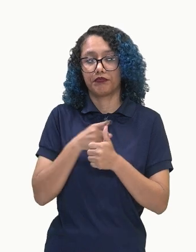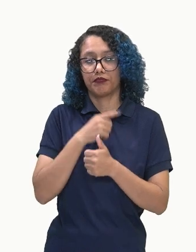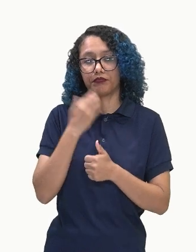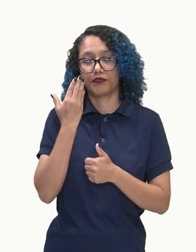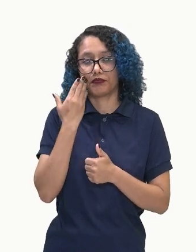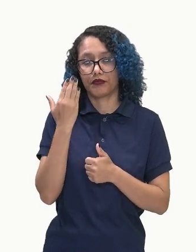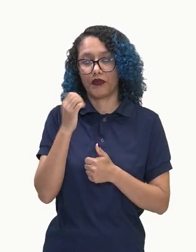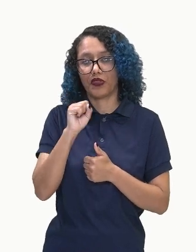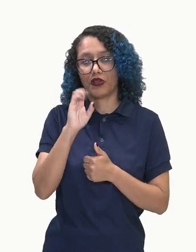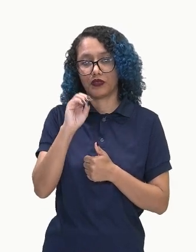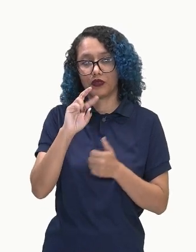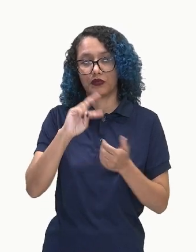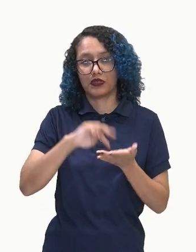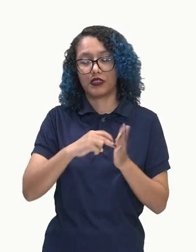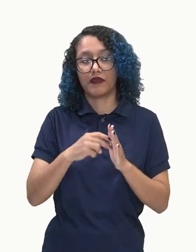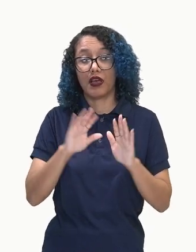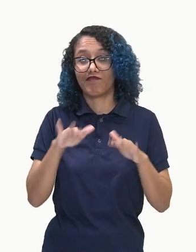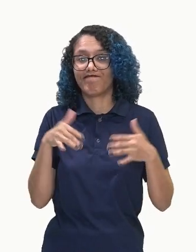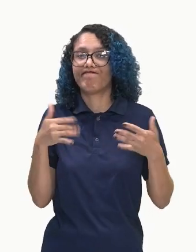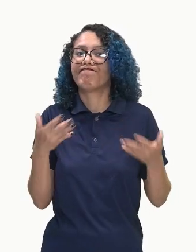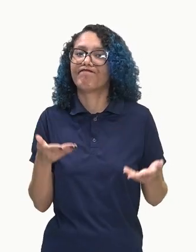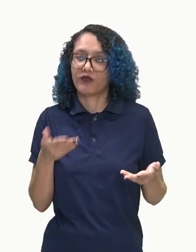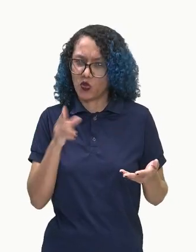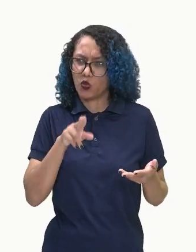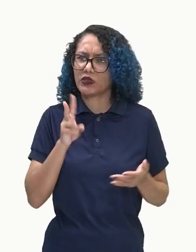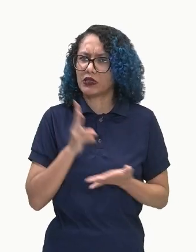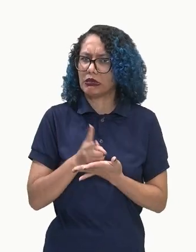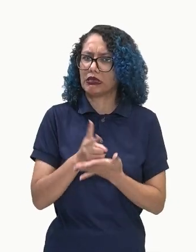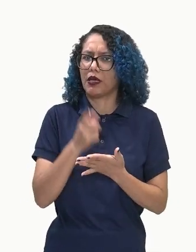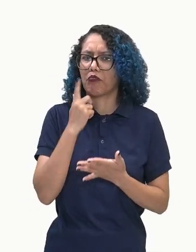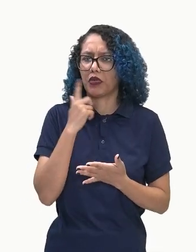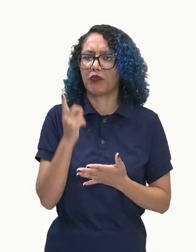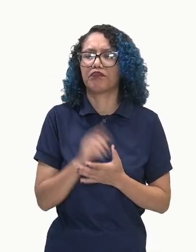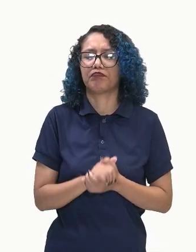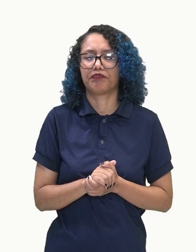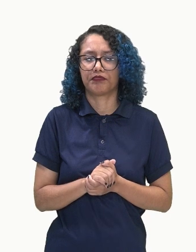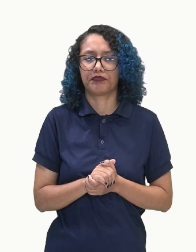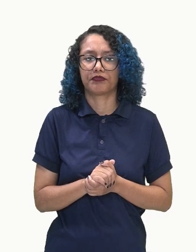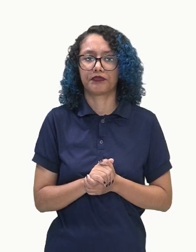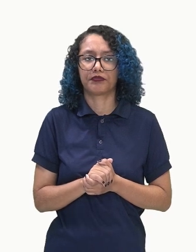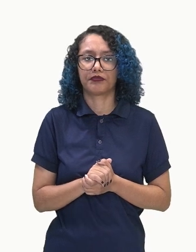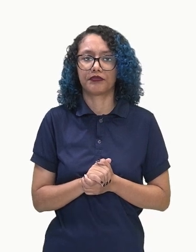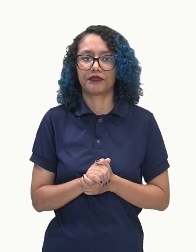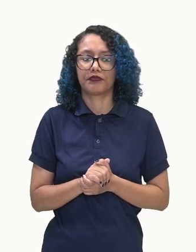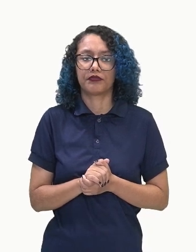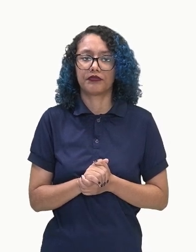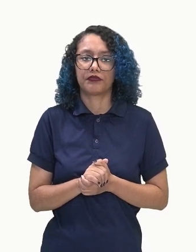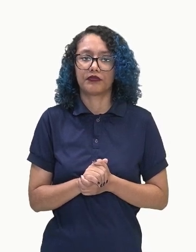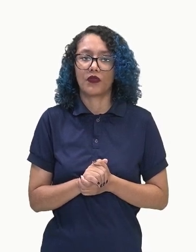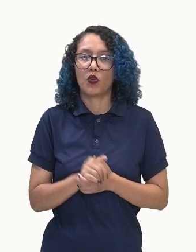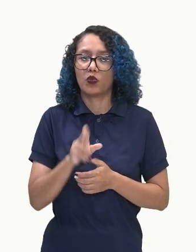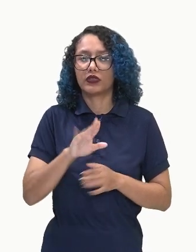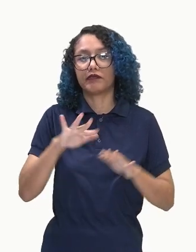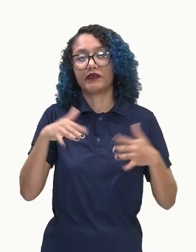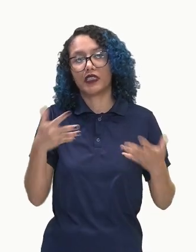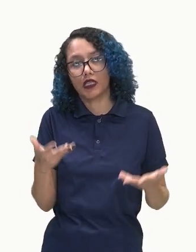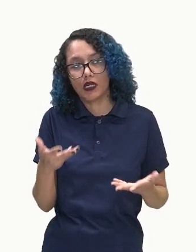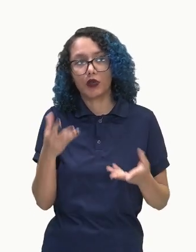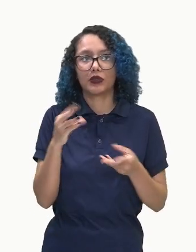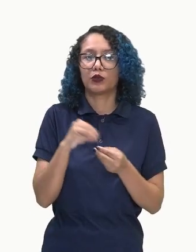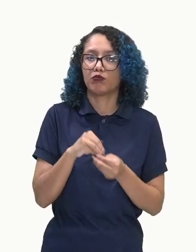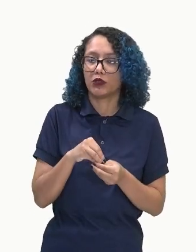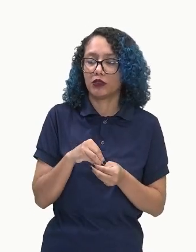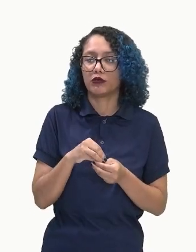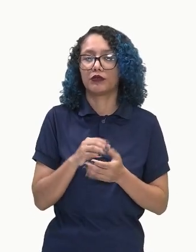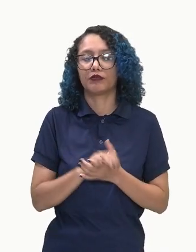So significa então, essa aqui é bastante utilizada, tá? Então, eu falo aí, vou dizer assim, então, né? Em resumo, então,